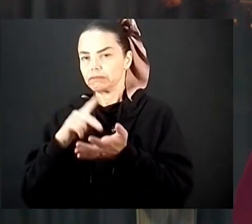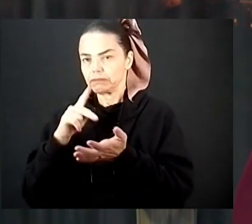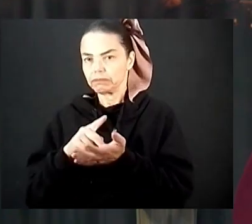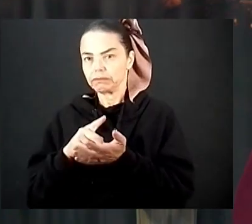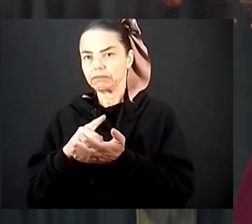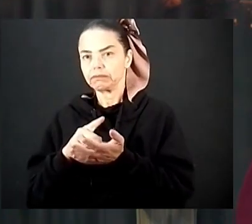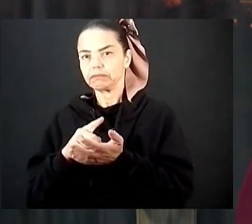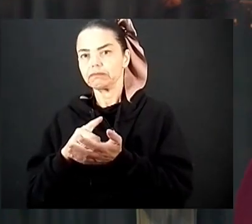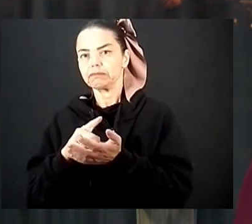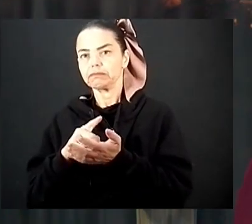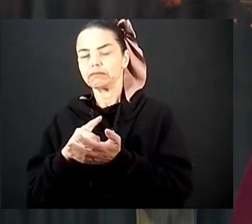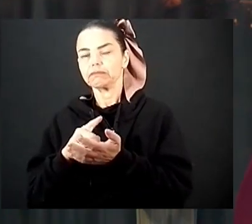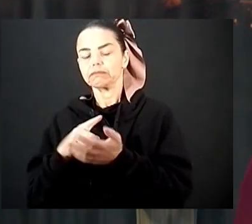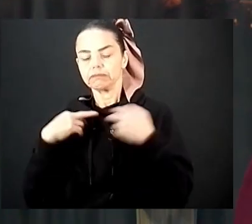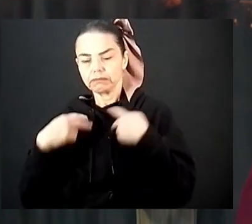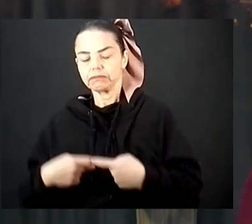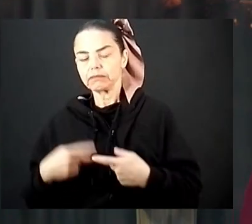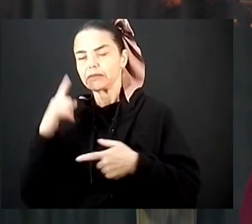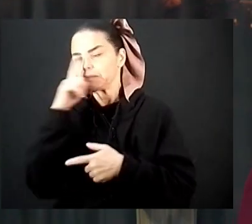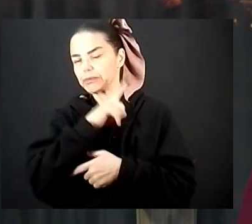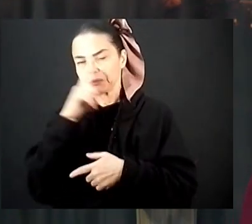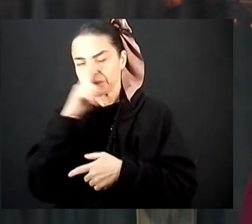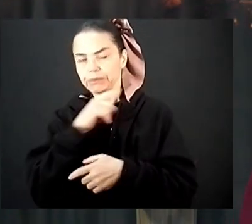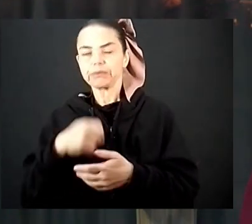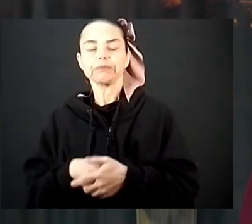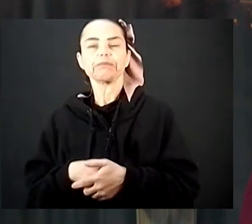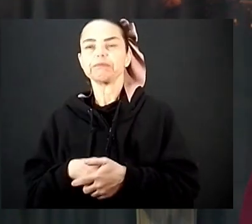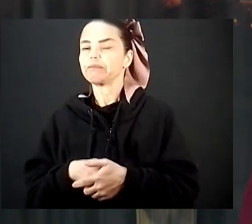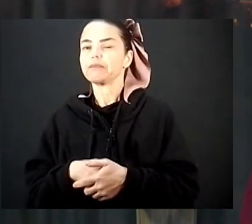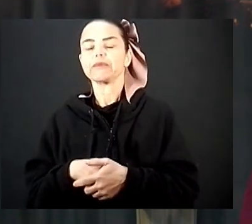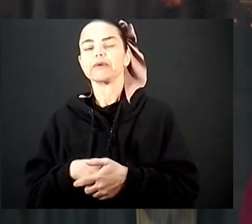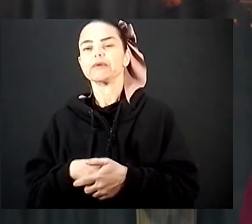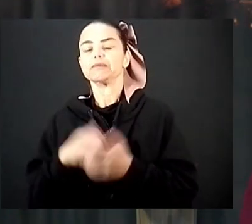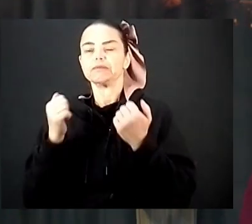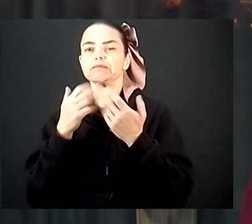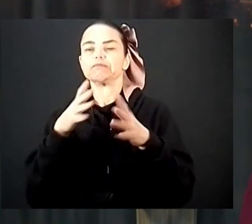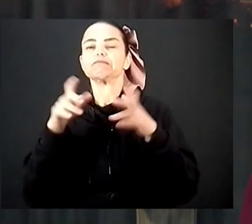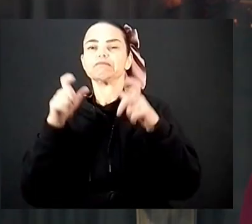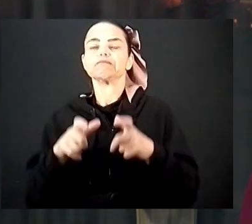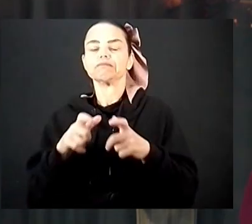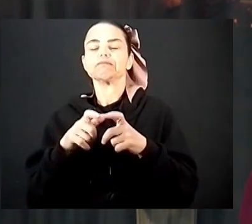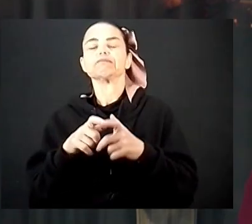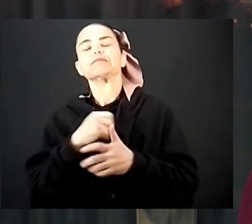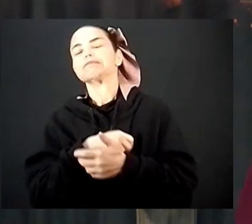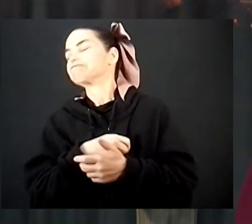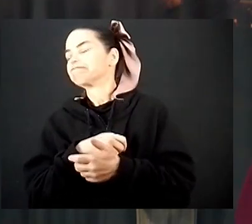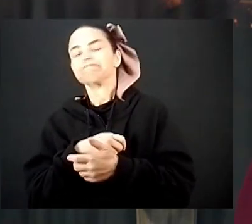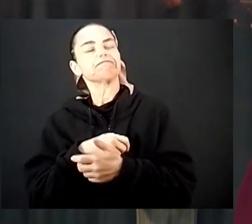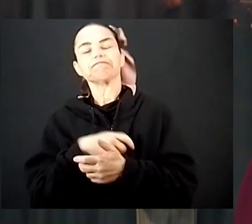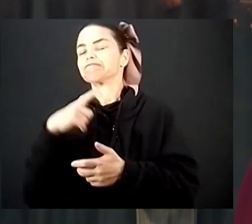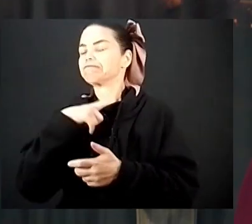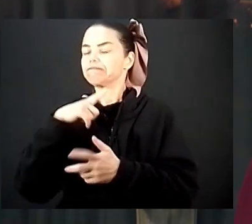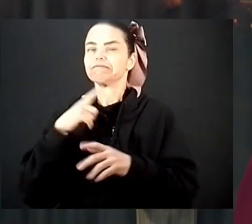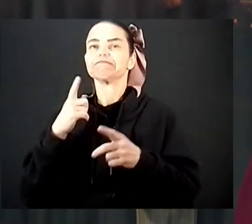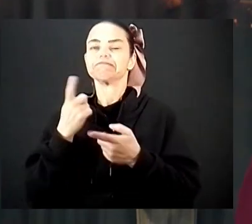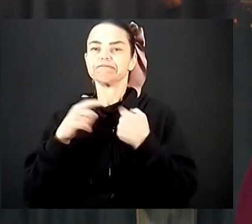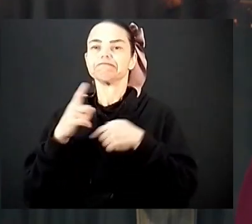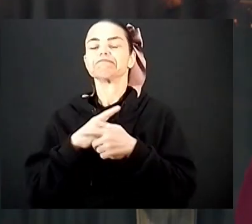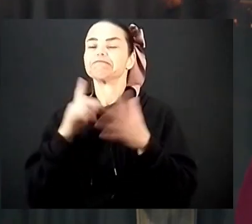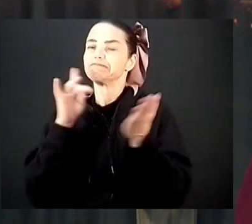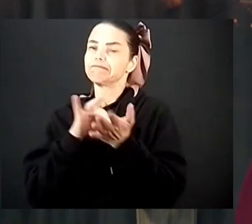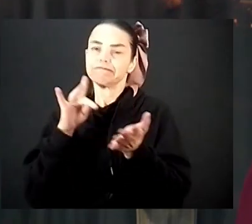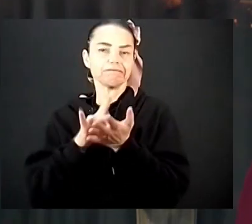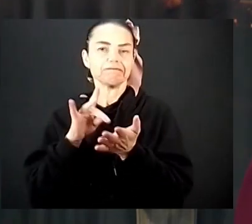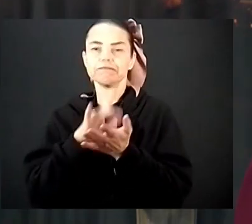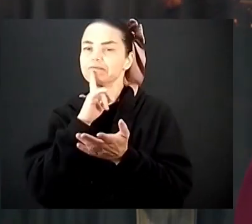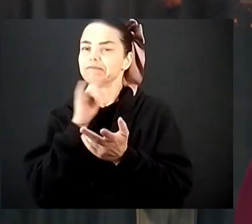como humanos, com defeitos, a gente, né, tira eles desse lugar de idealização, a gente tem que lidar com a realidade. Exato. Né?